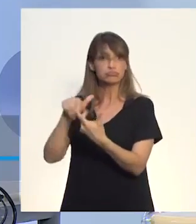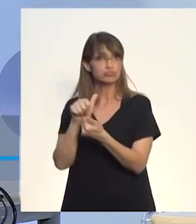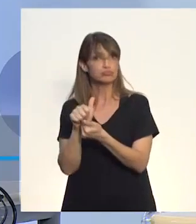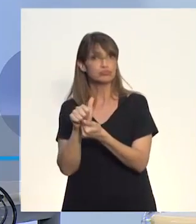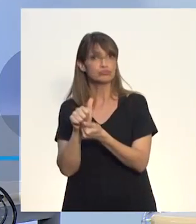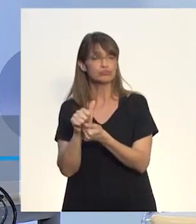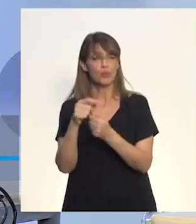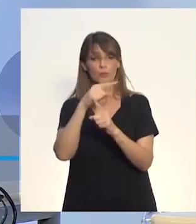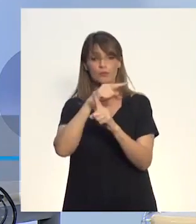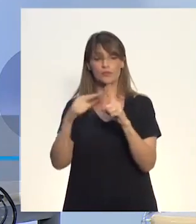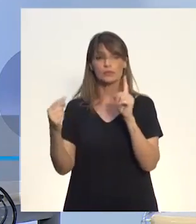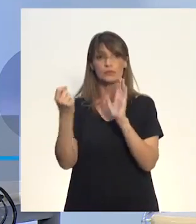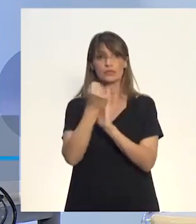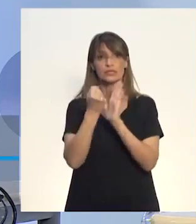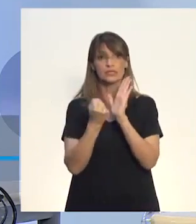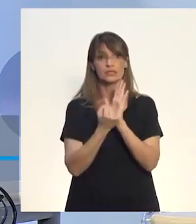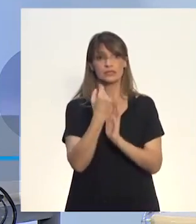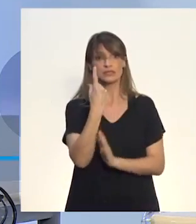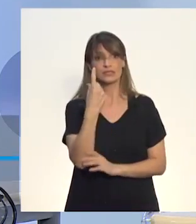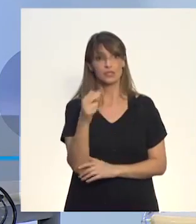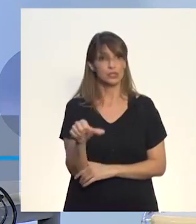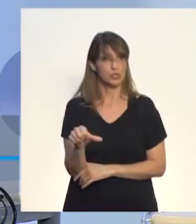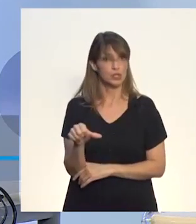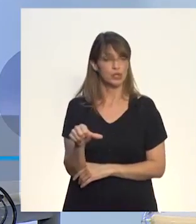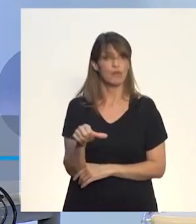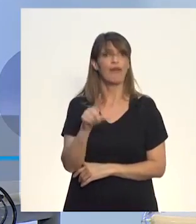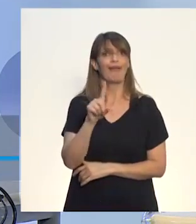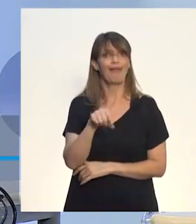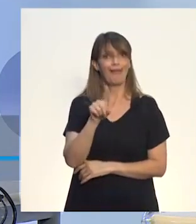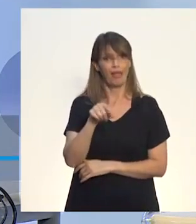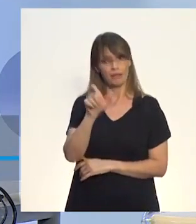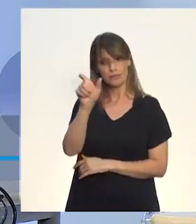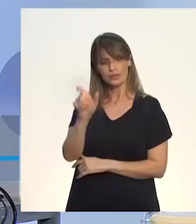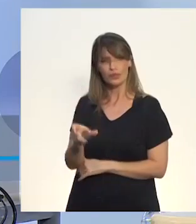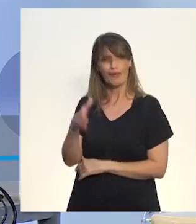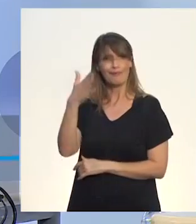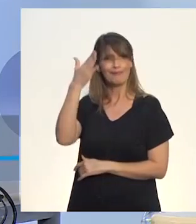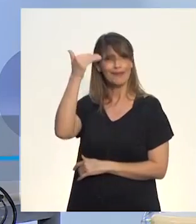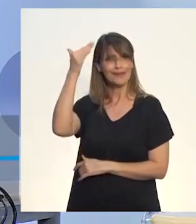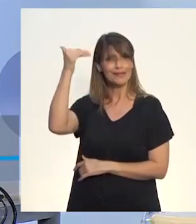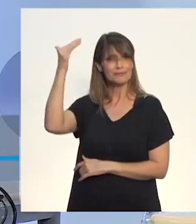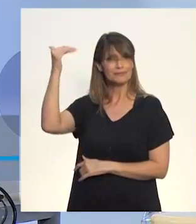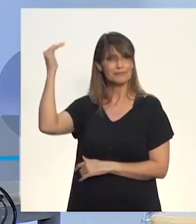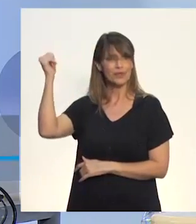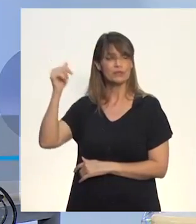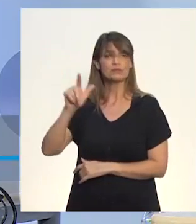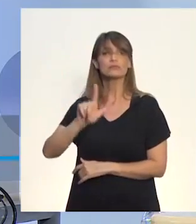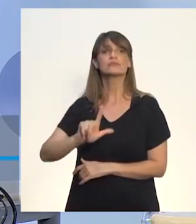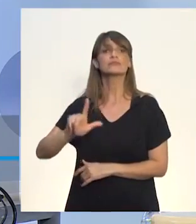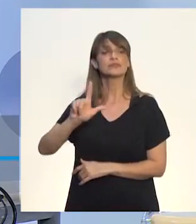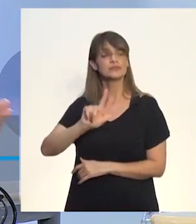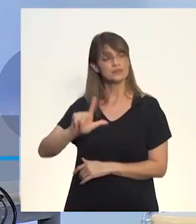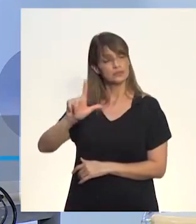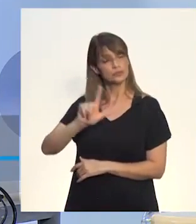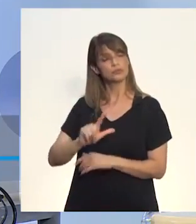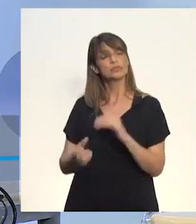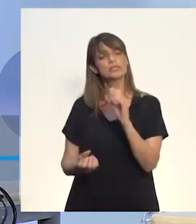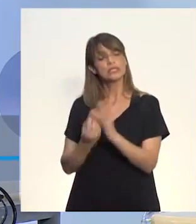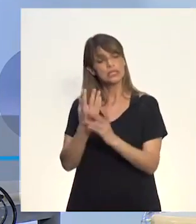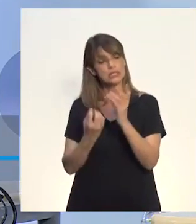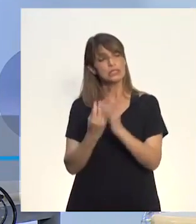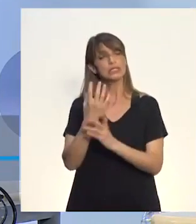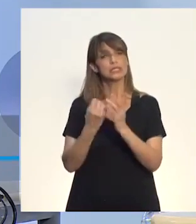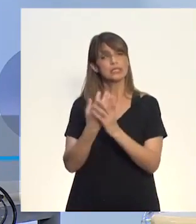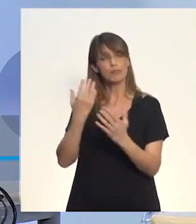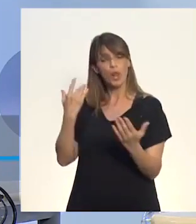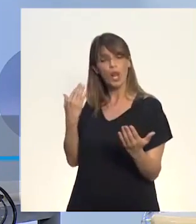século XIX, como ele já era extremamente reconhecido pela literatura que ele vinha produzindo até